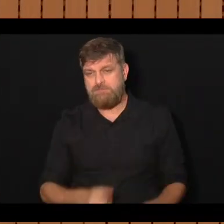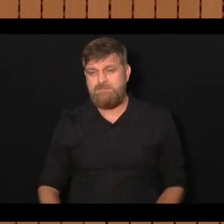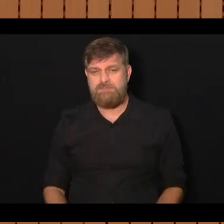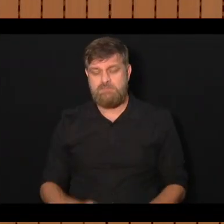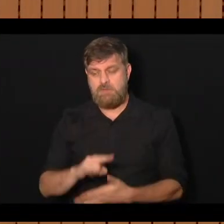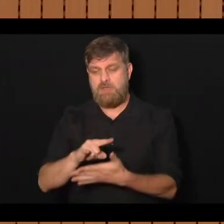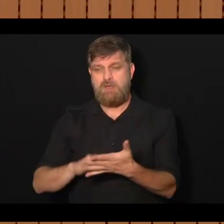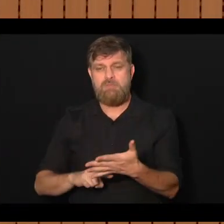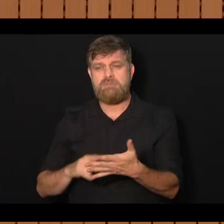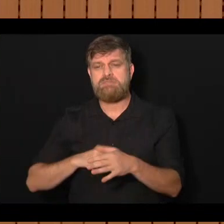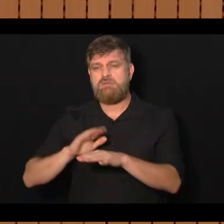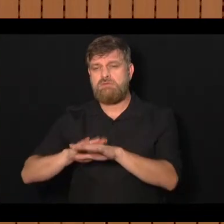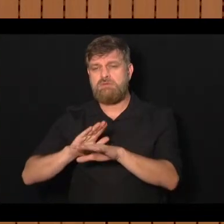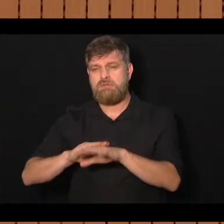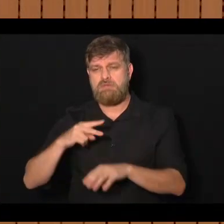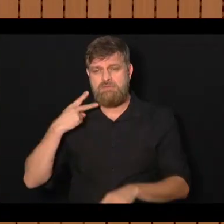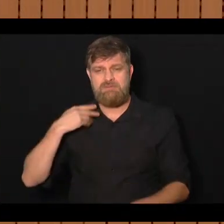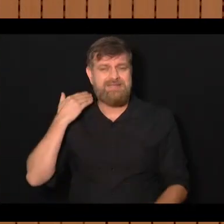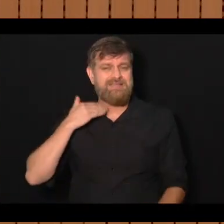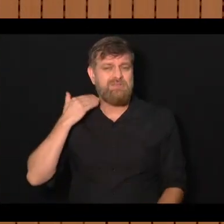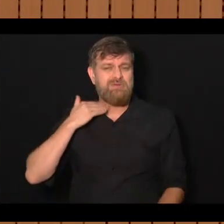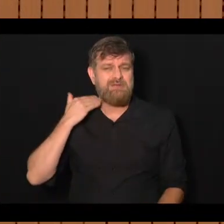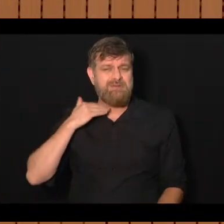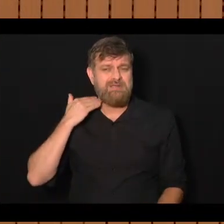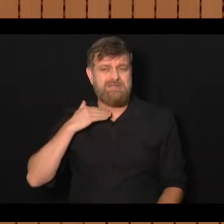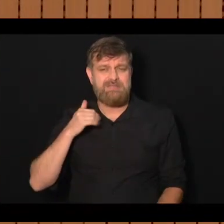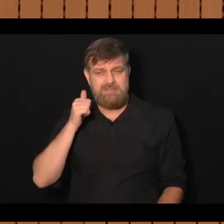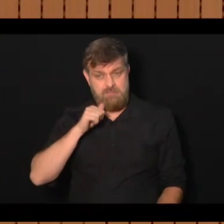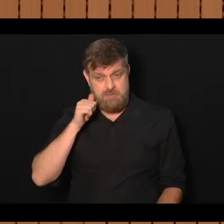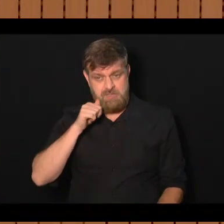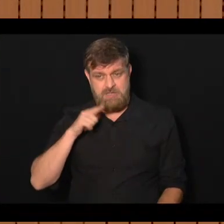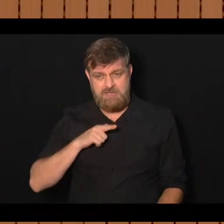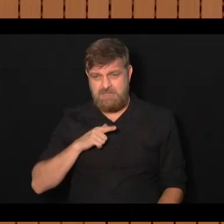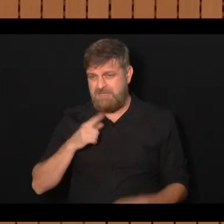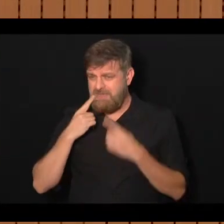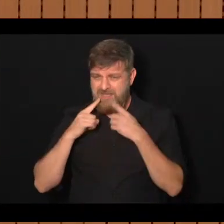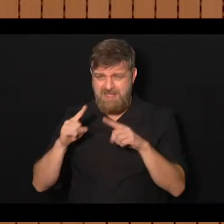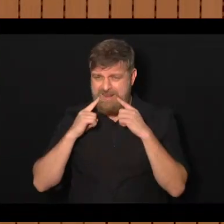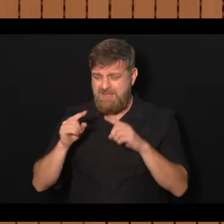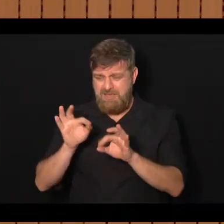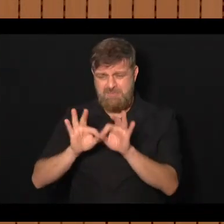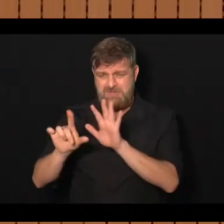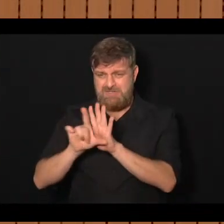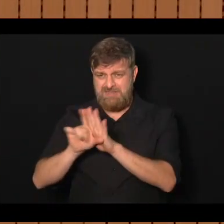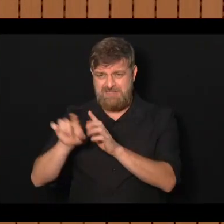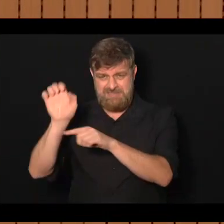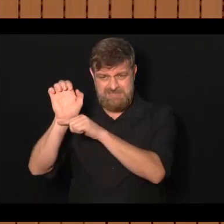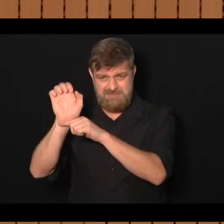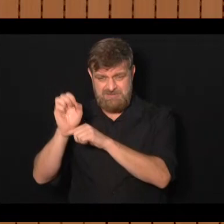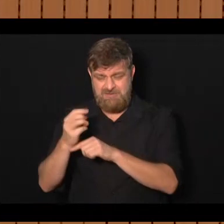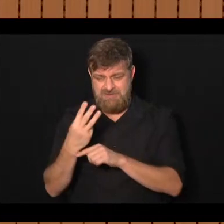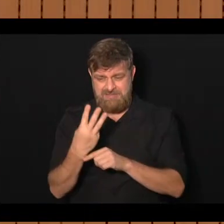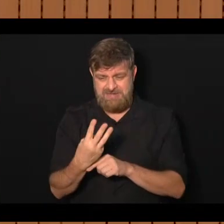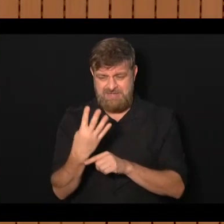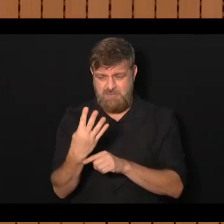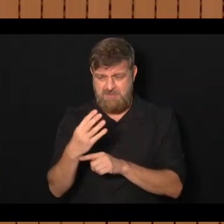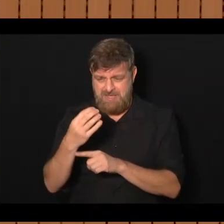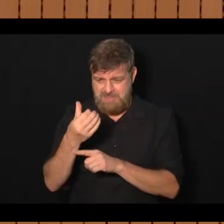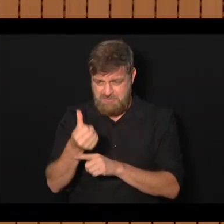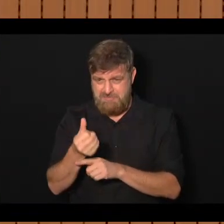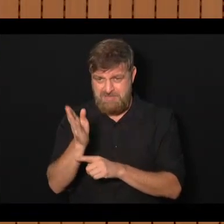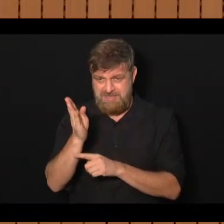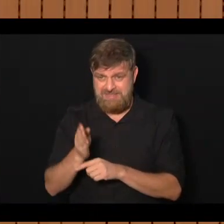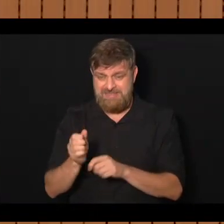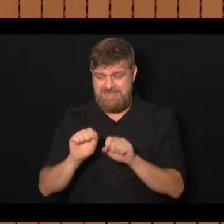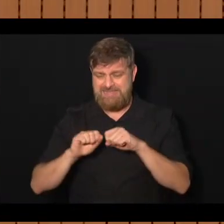2019, da lavra da senhora Mariana Conte, que protesta contra o projeto de lei estadual 346 de 19 da